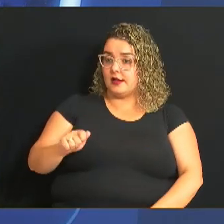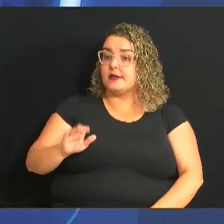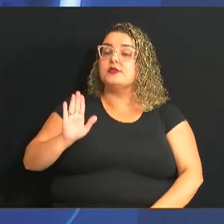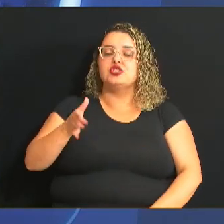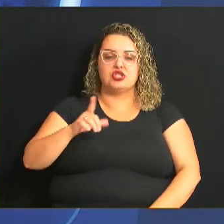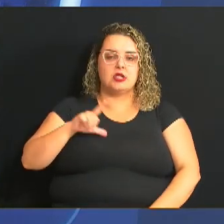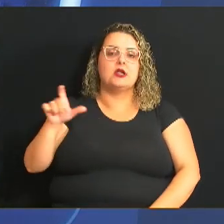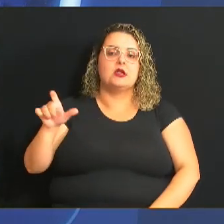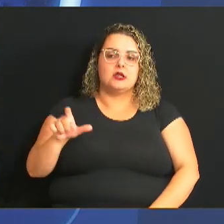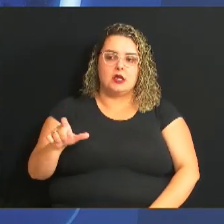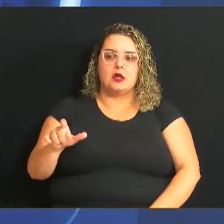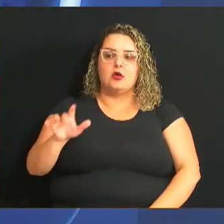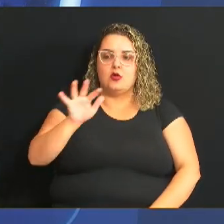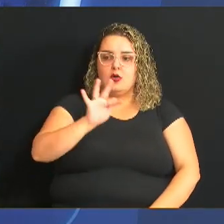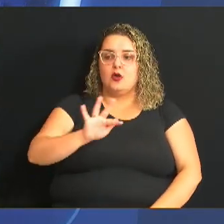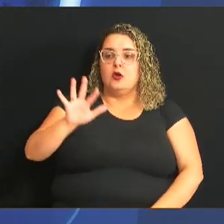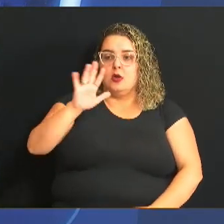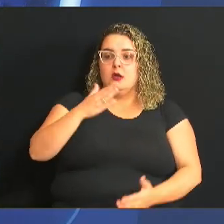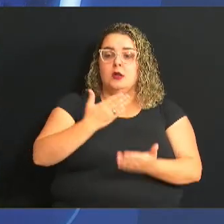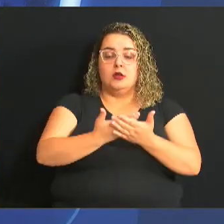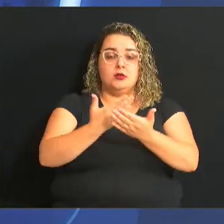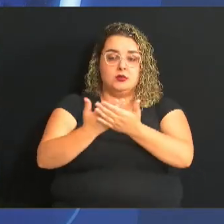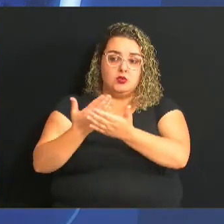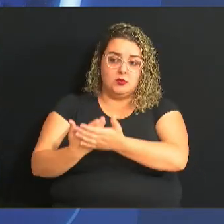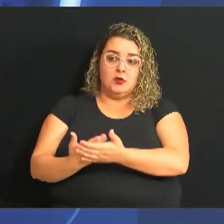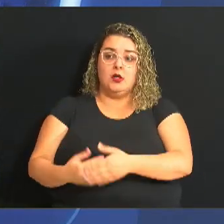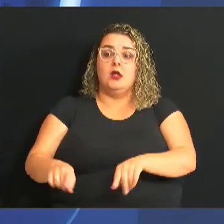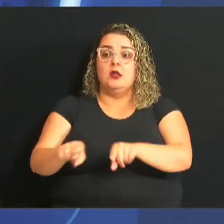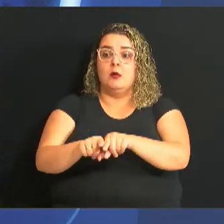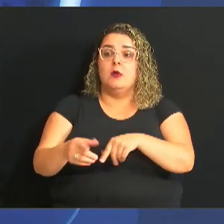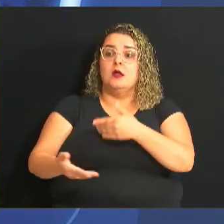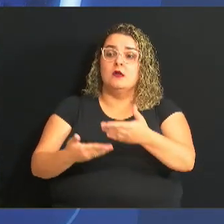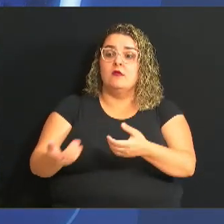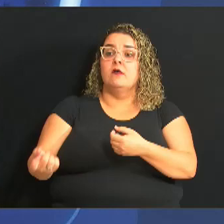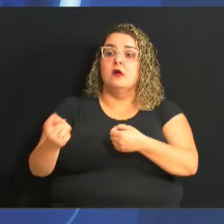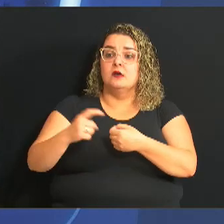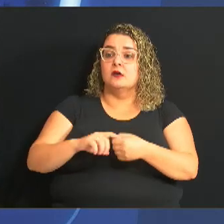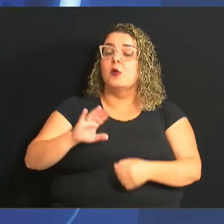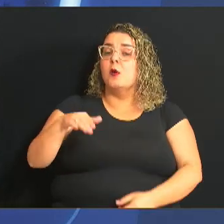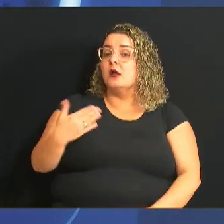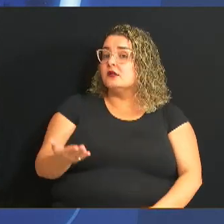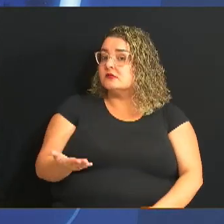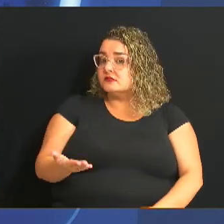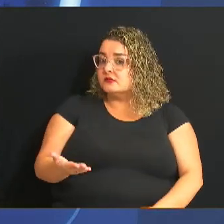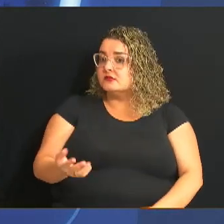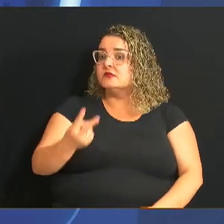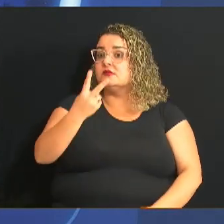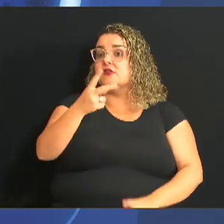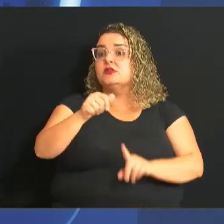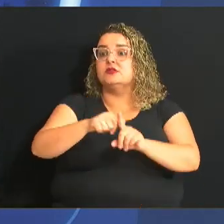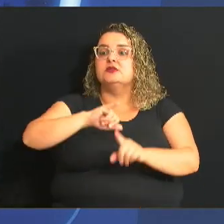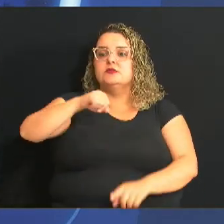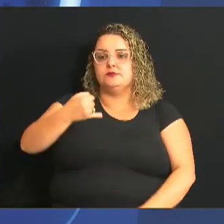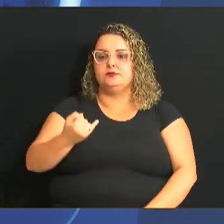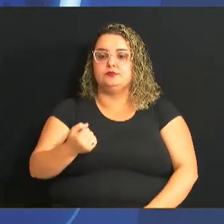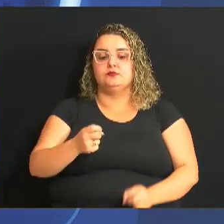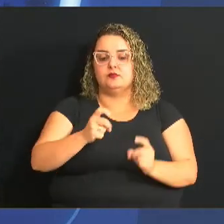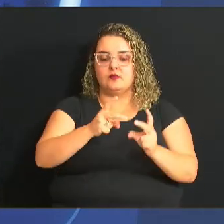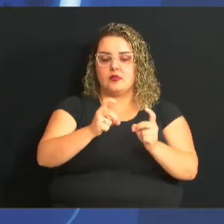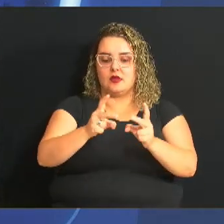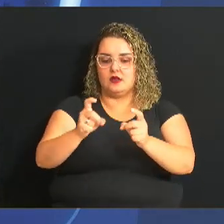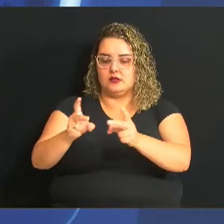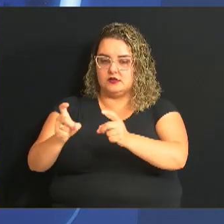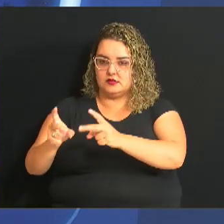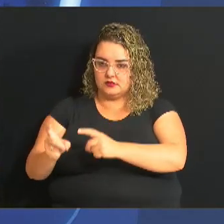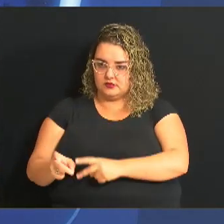único universitário e escolar, e o serviço volta a partir do dia 2 de janeiro e as vendas para